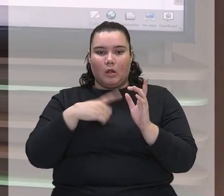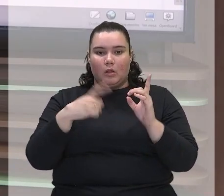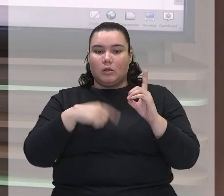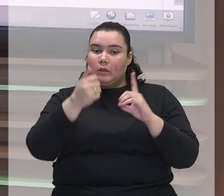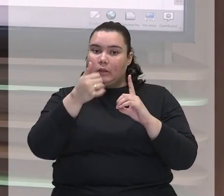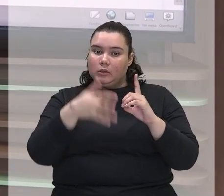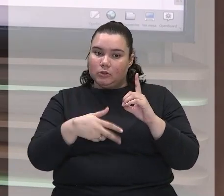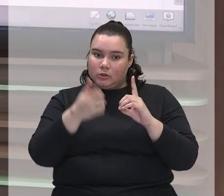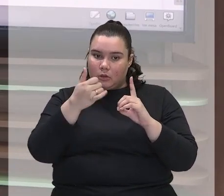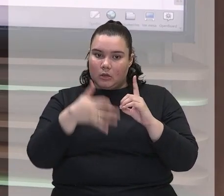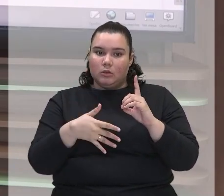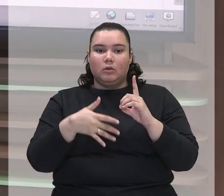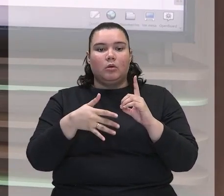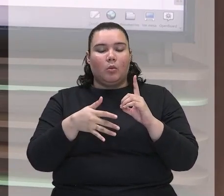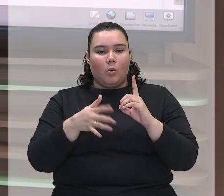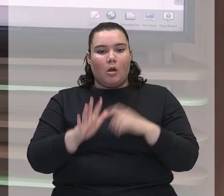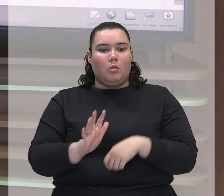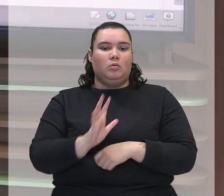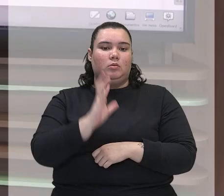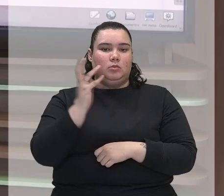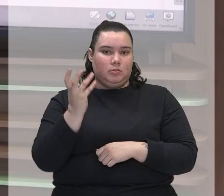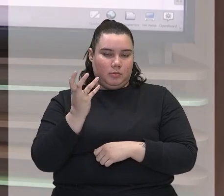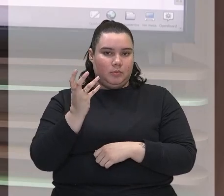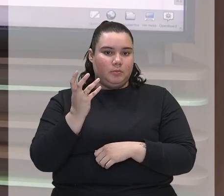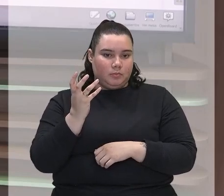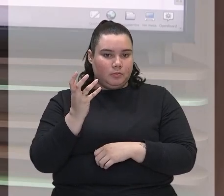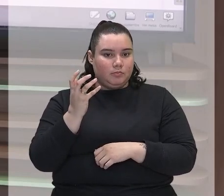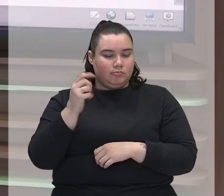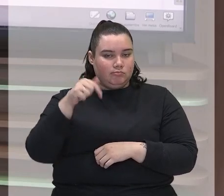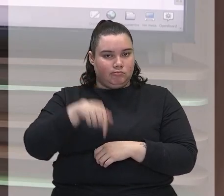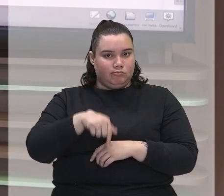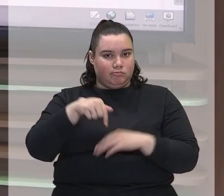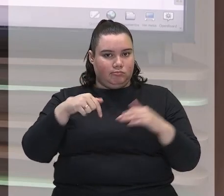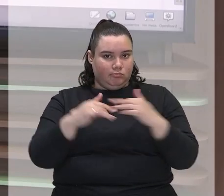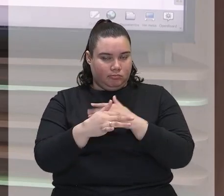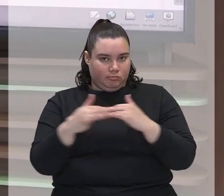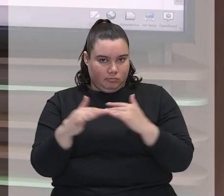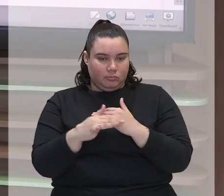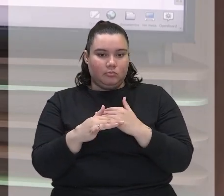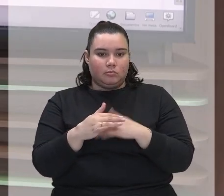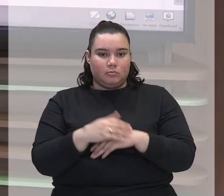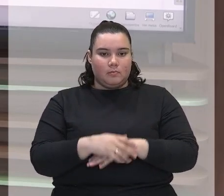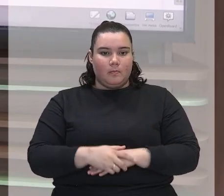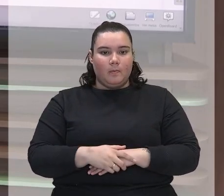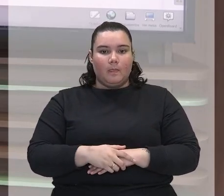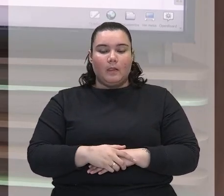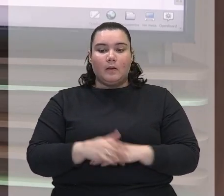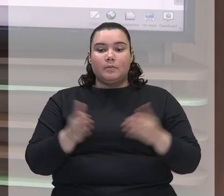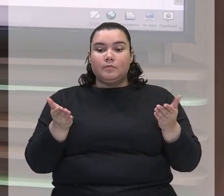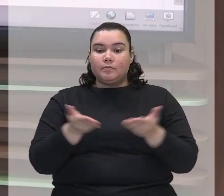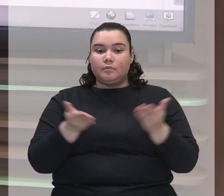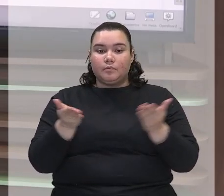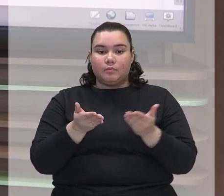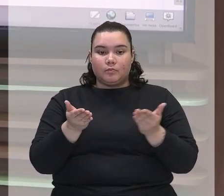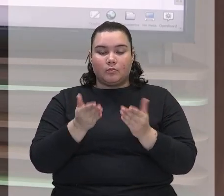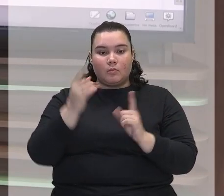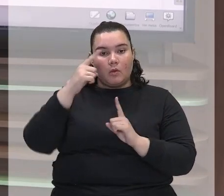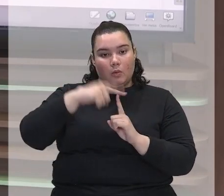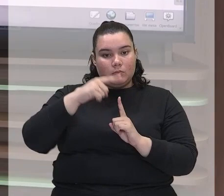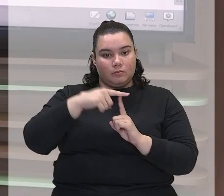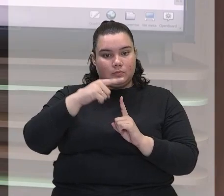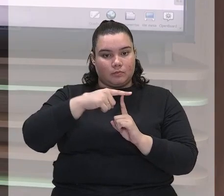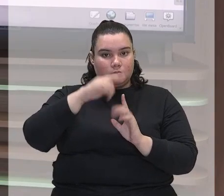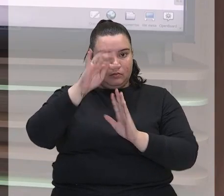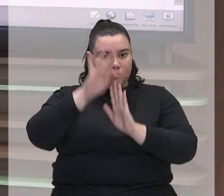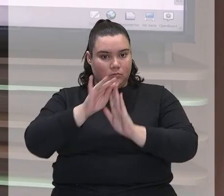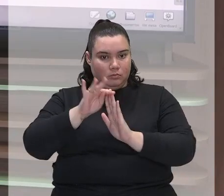Descrevendo um evento que aconteceu aqui na nossa região. Agora vamos para o texto, o tipo textual